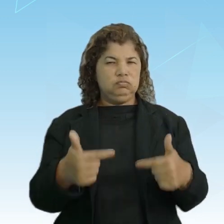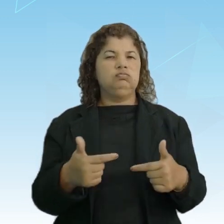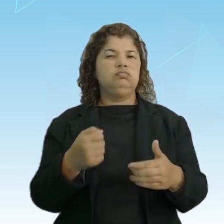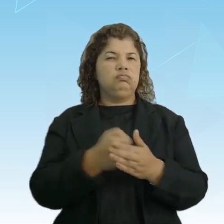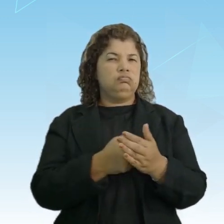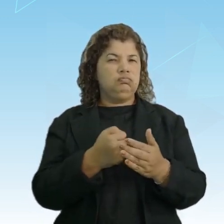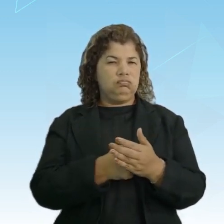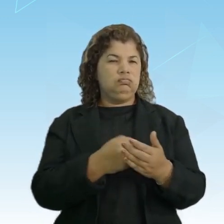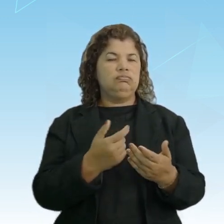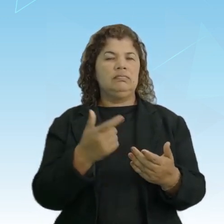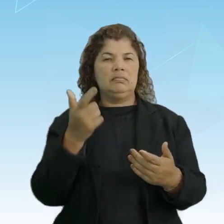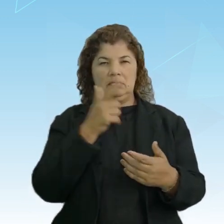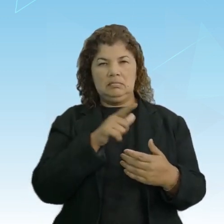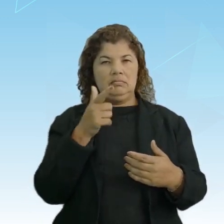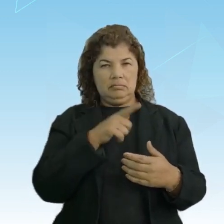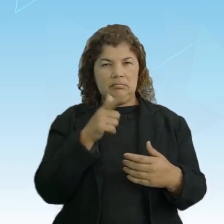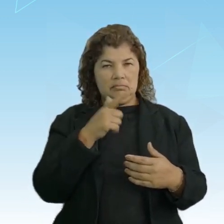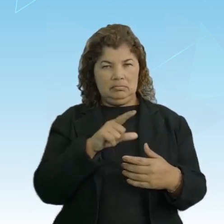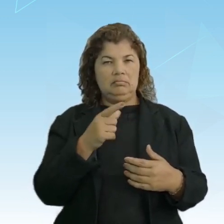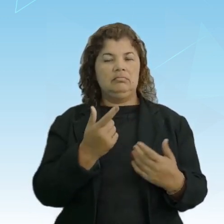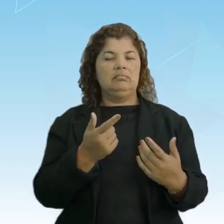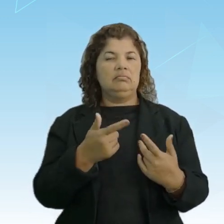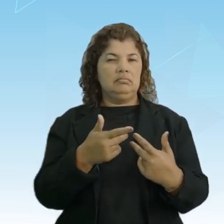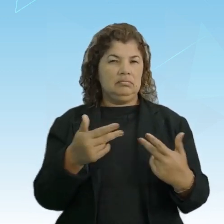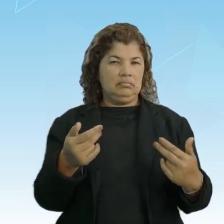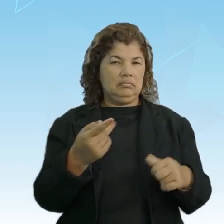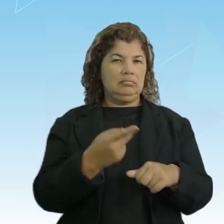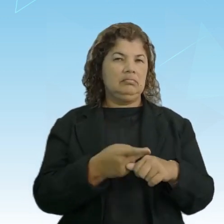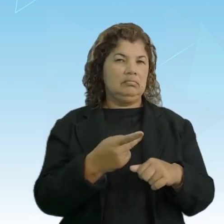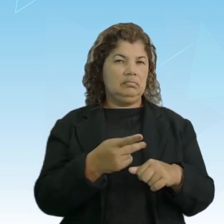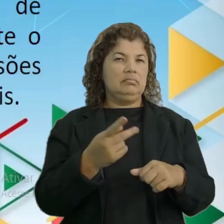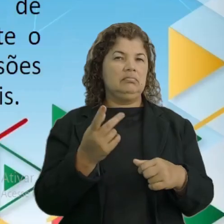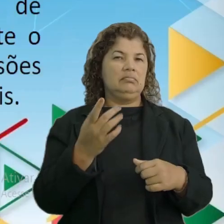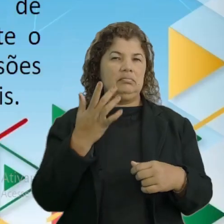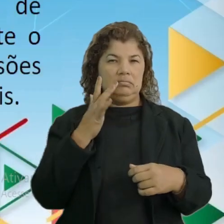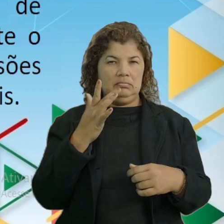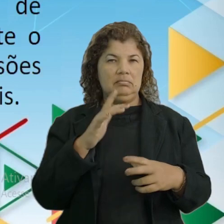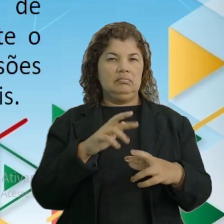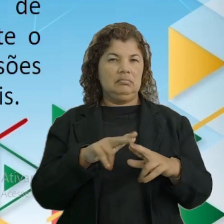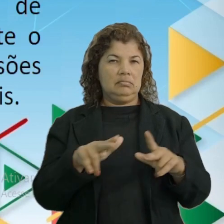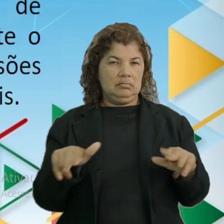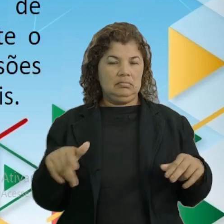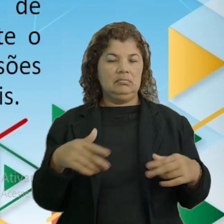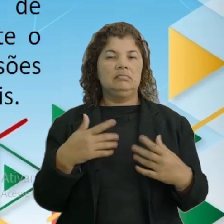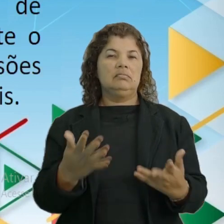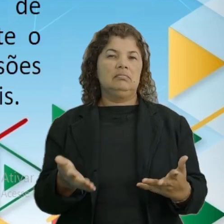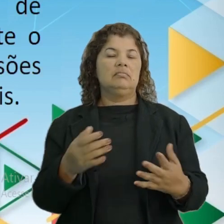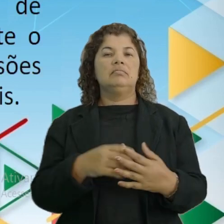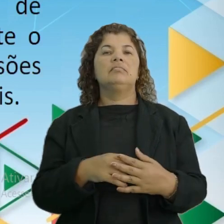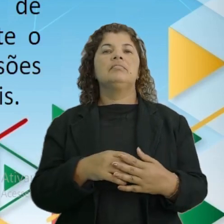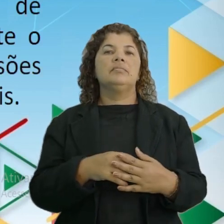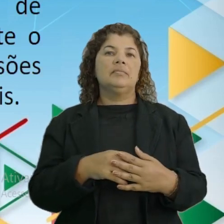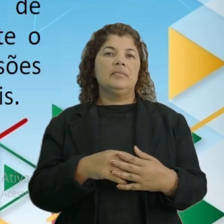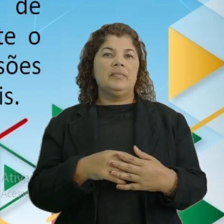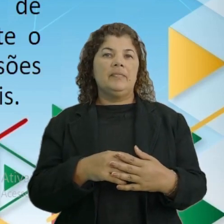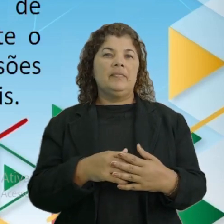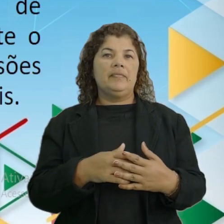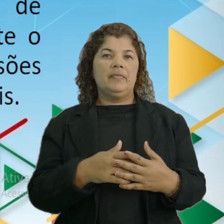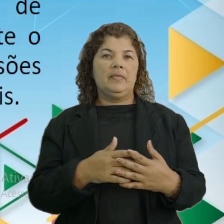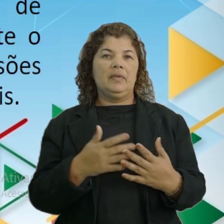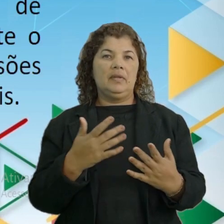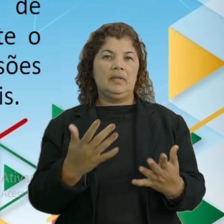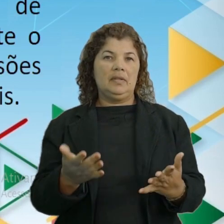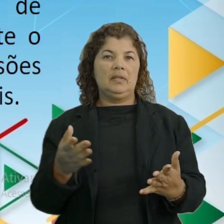Então, com a chegada dos espanhóis em 1492, Isabel de